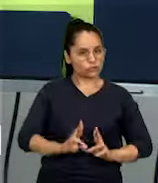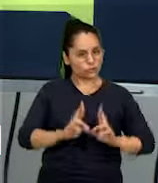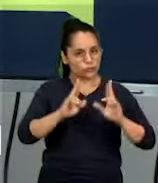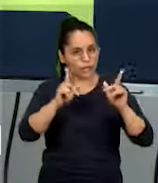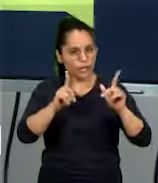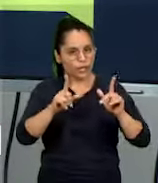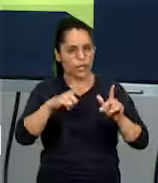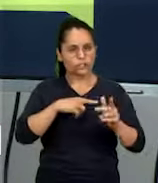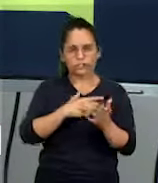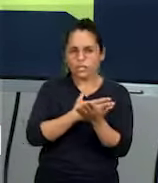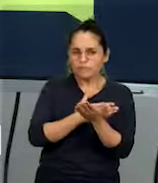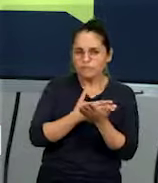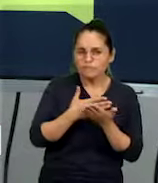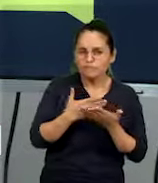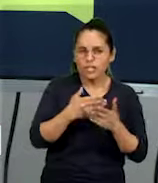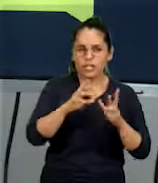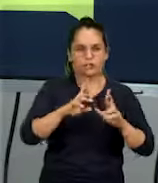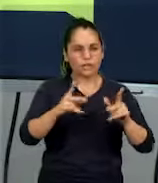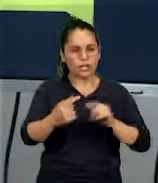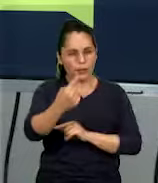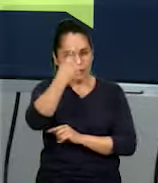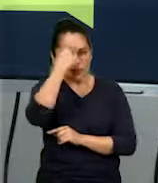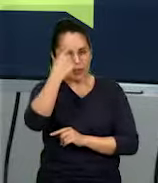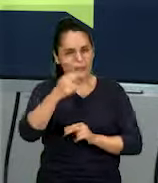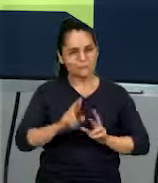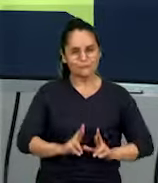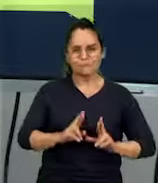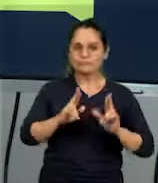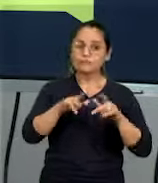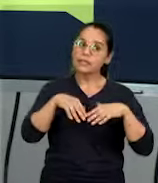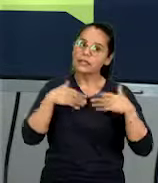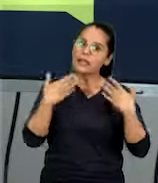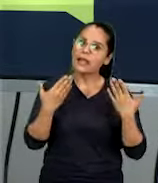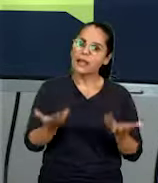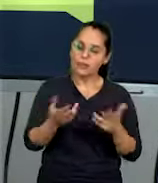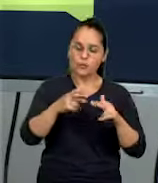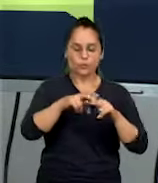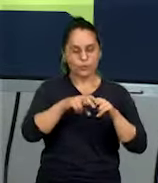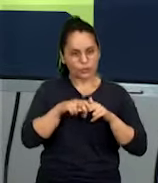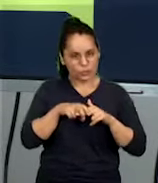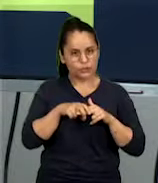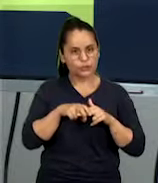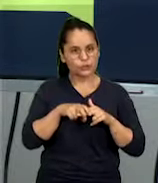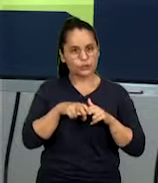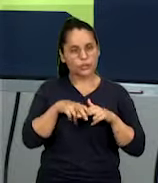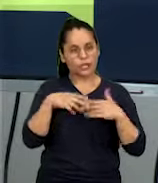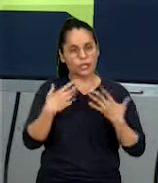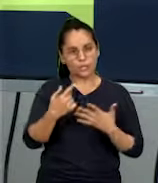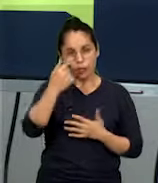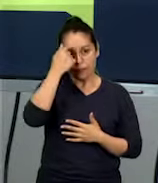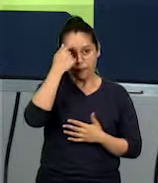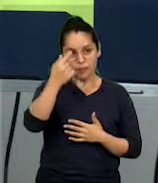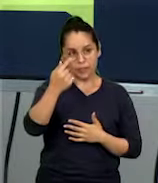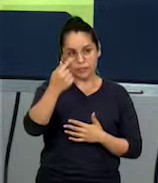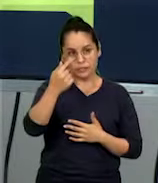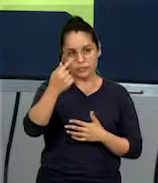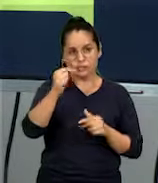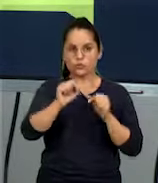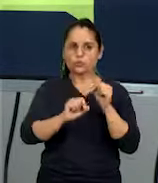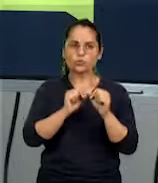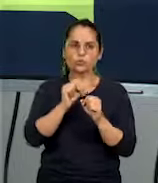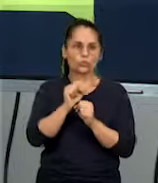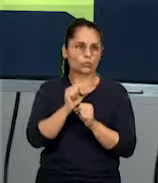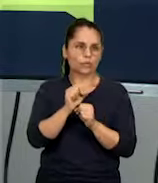que têm princípios diferentes, pensamentos diferentes, e aí, por isso, eles pensam